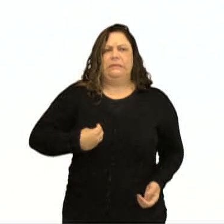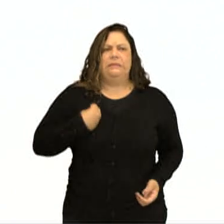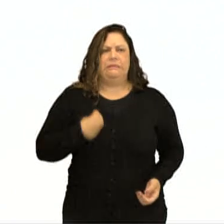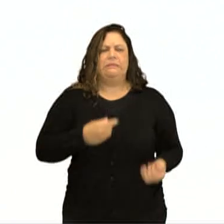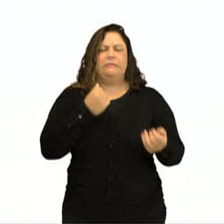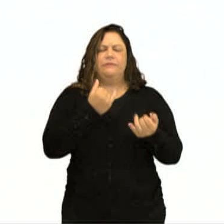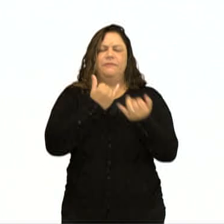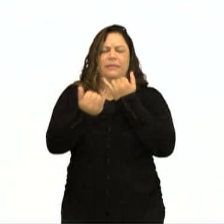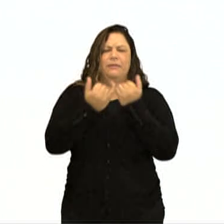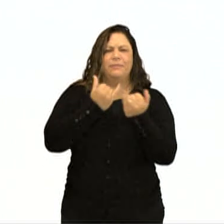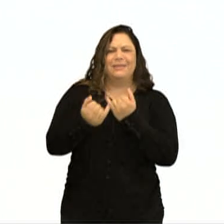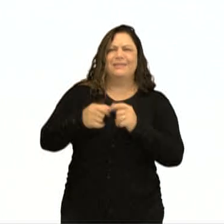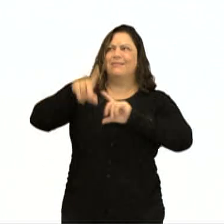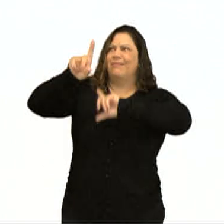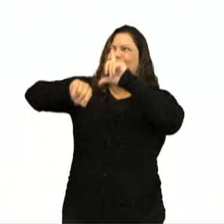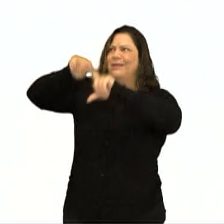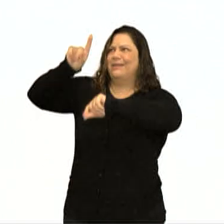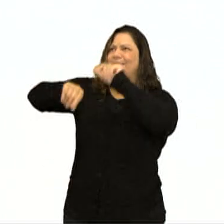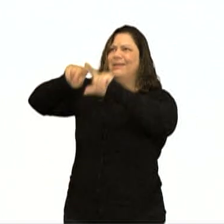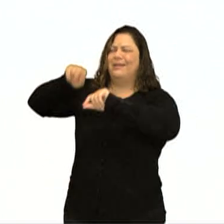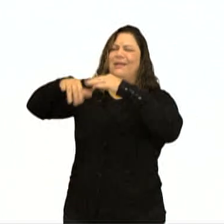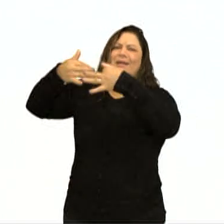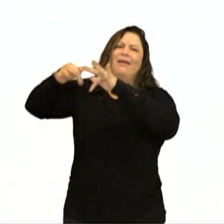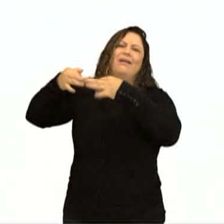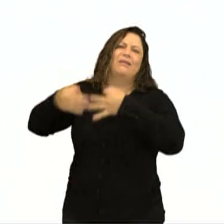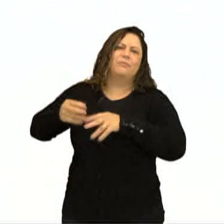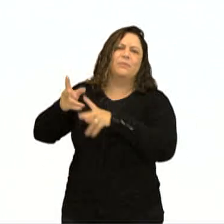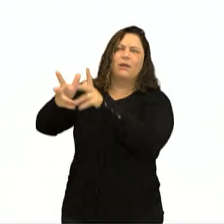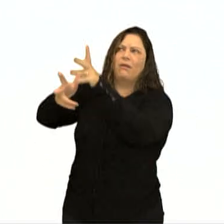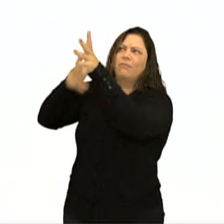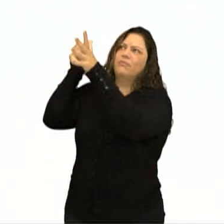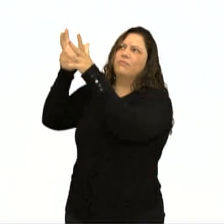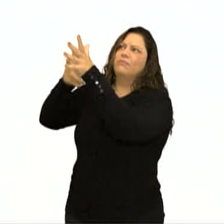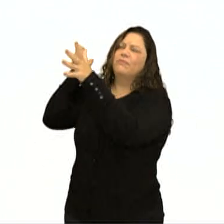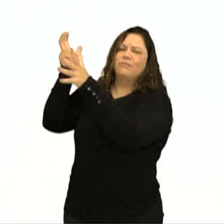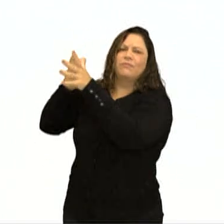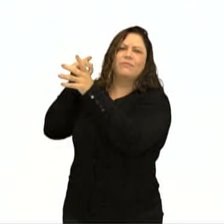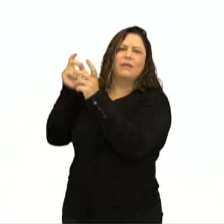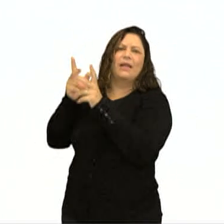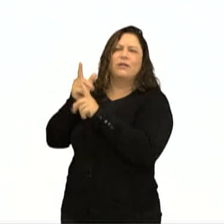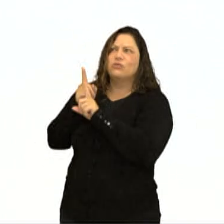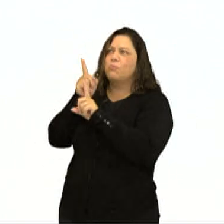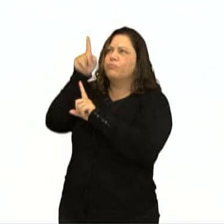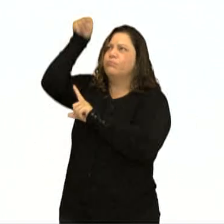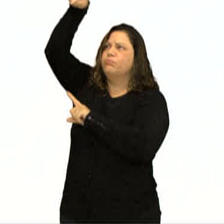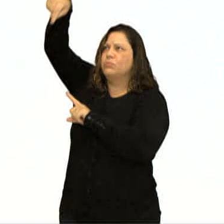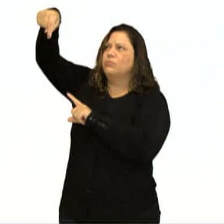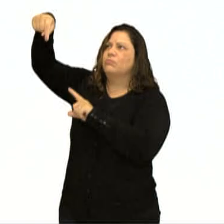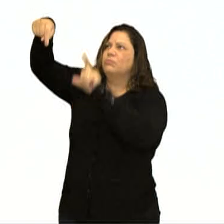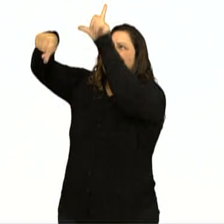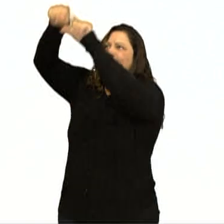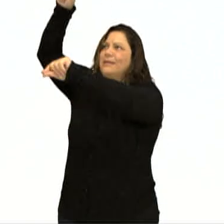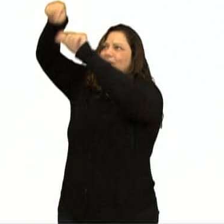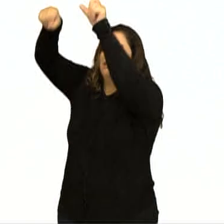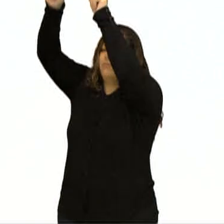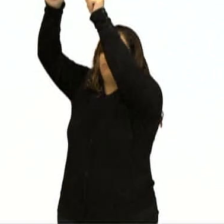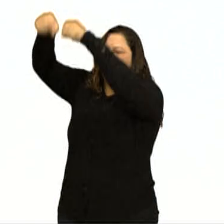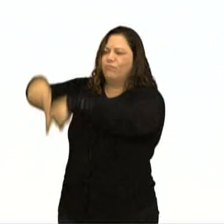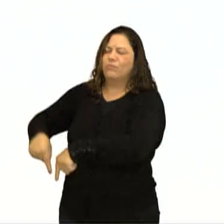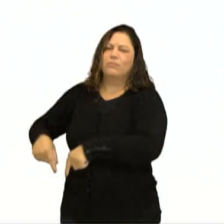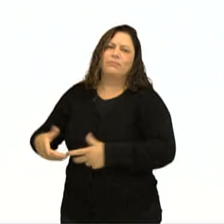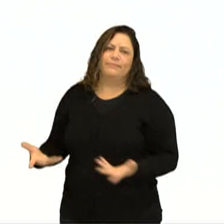pela flecha de um caçador. Então nós temos a comparação e o conectivo, o tal qual fazendo essa